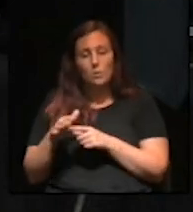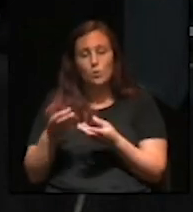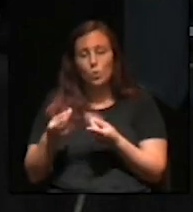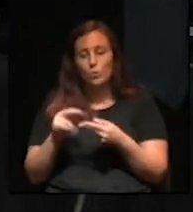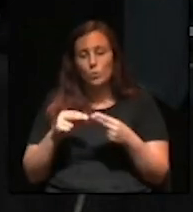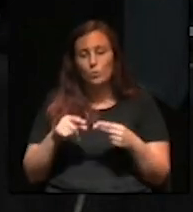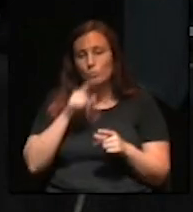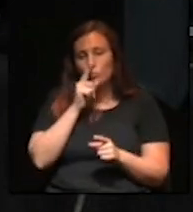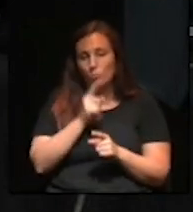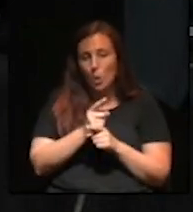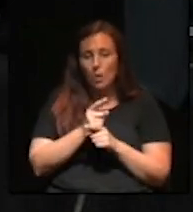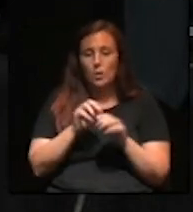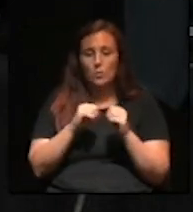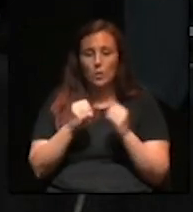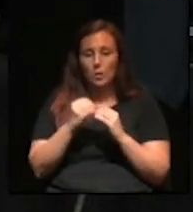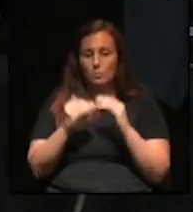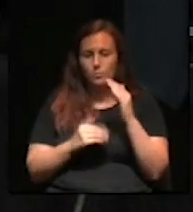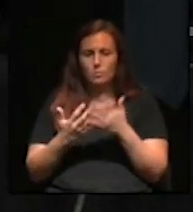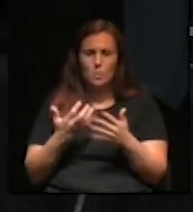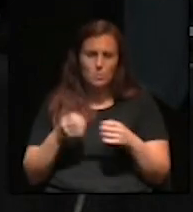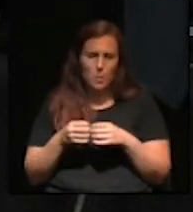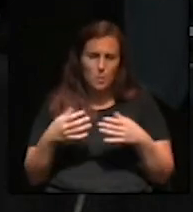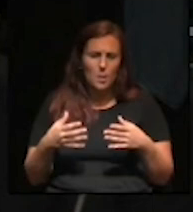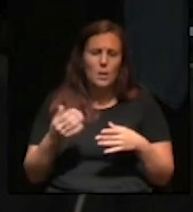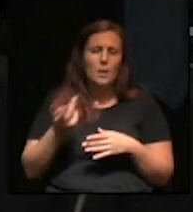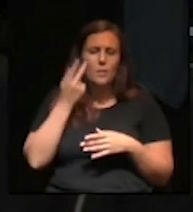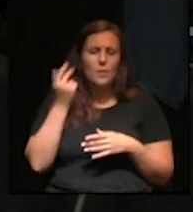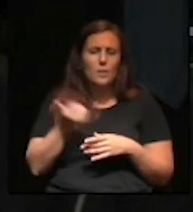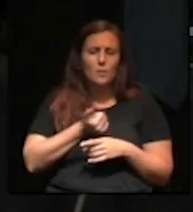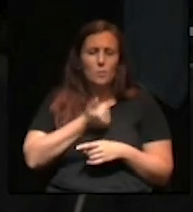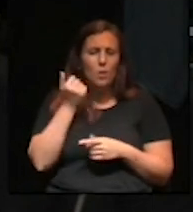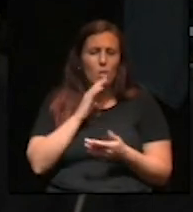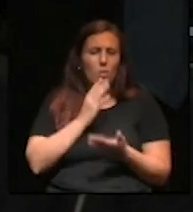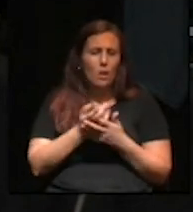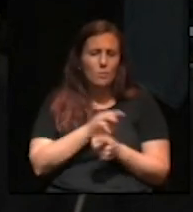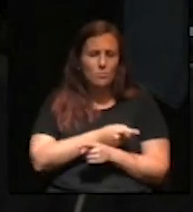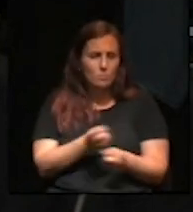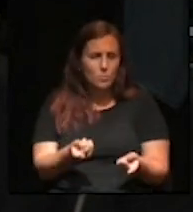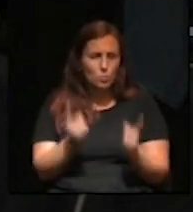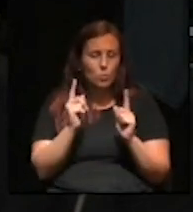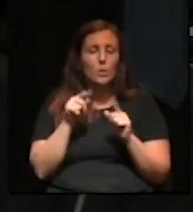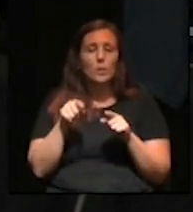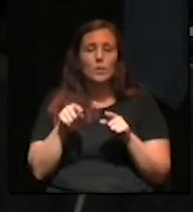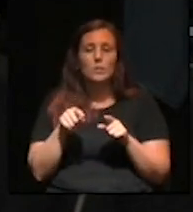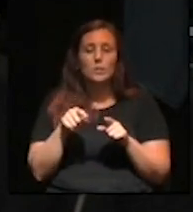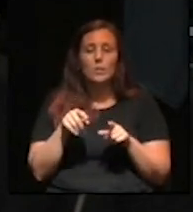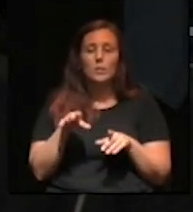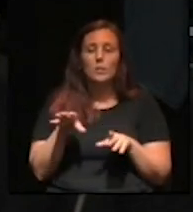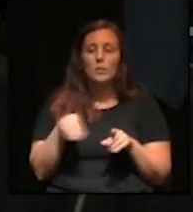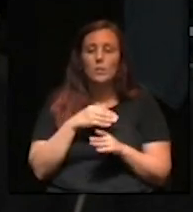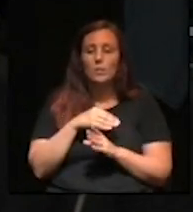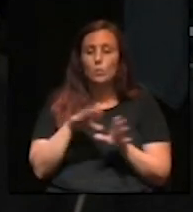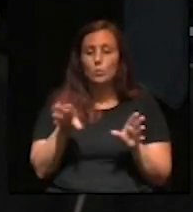mesmo tempo que agudizam as desigualdades sociais e não melhoram a vida da maioria dos lisboetas. A sua soma corresponde a mais de metade do valor